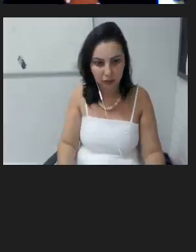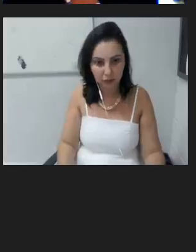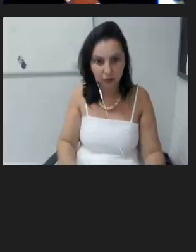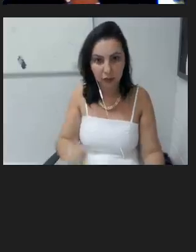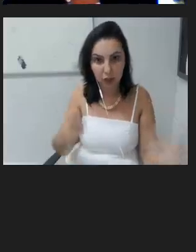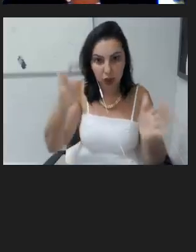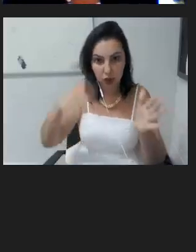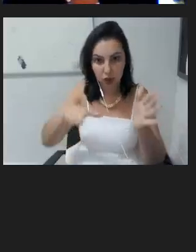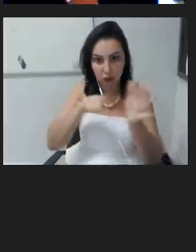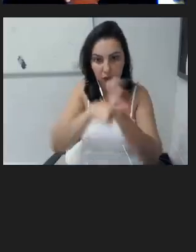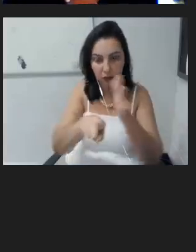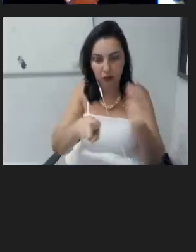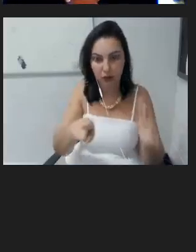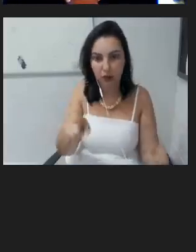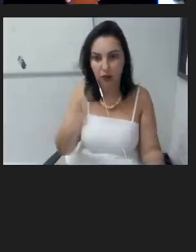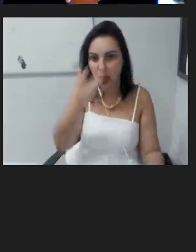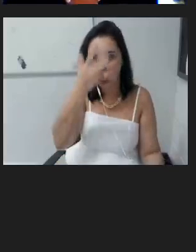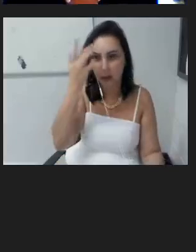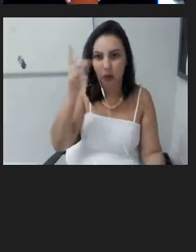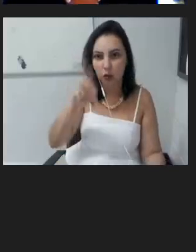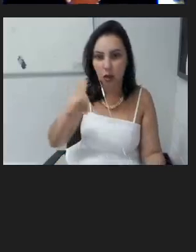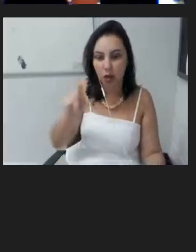Uma pessoa não é o diagnóstico.